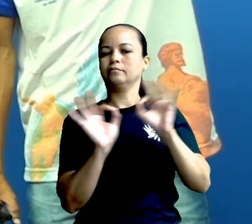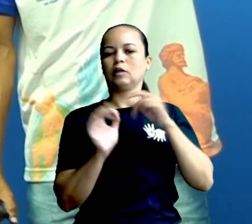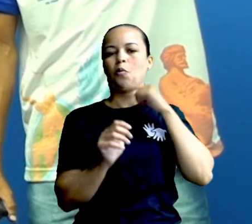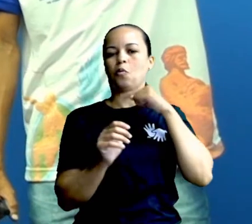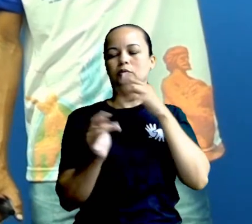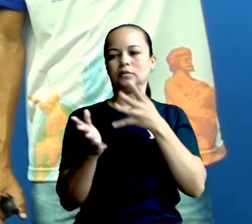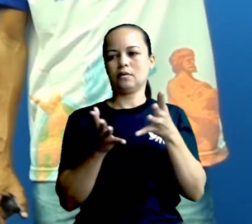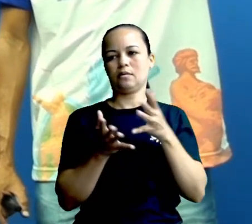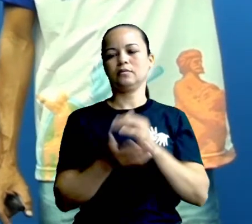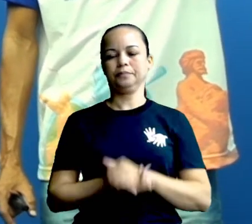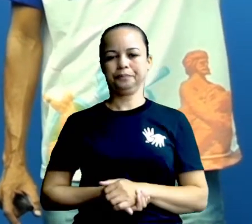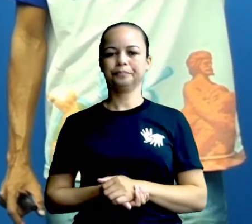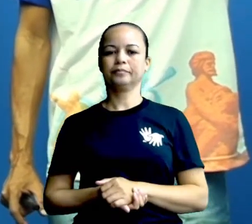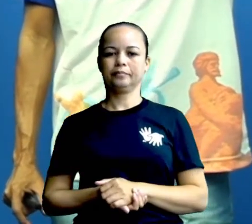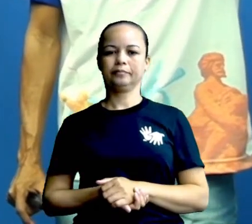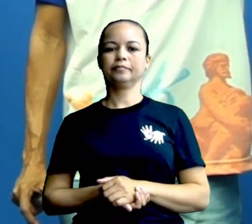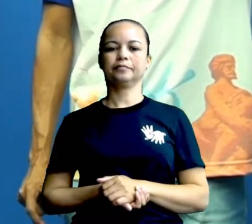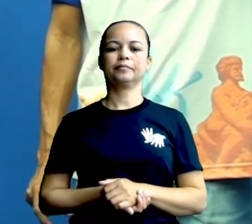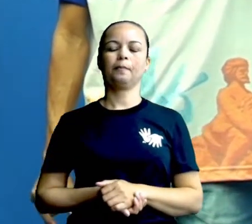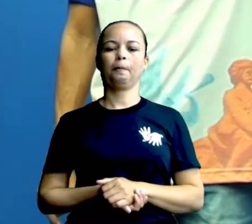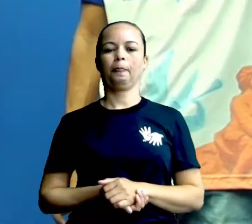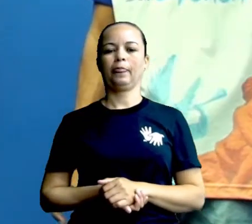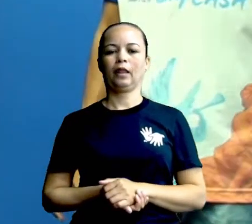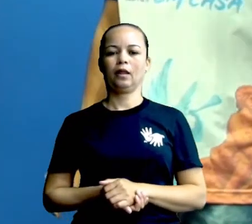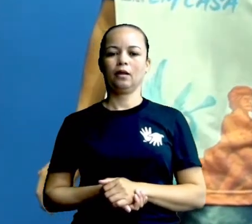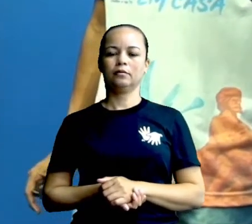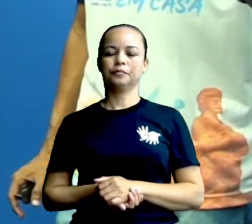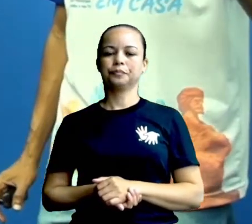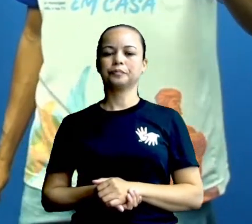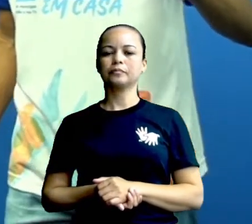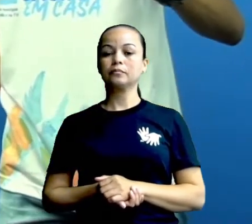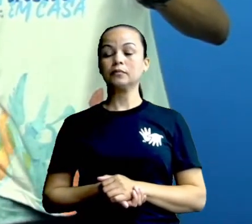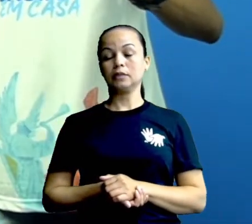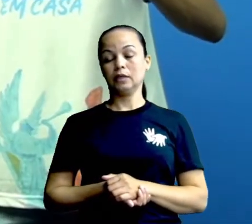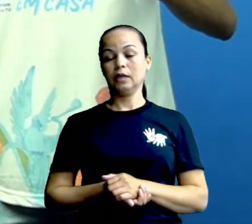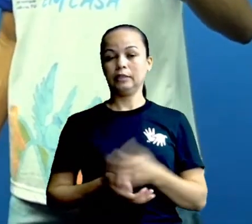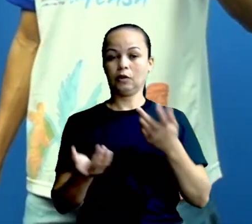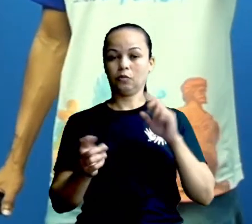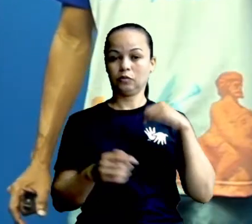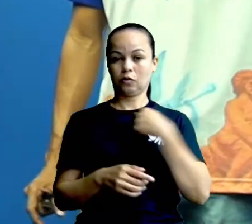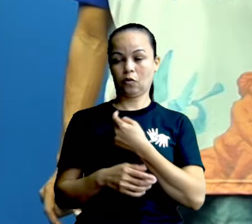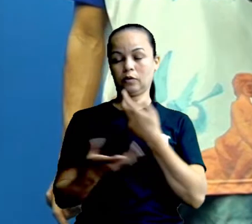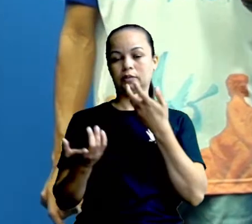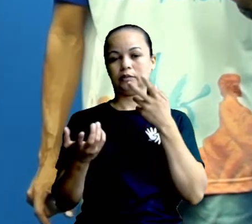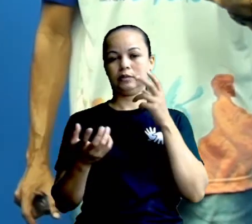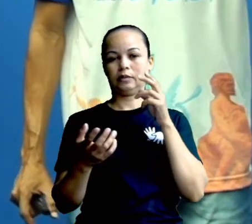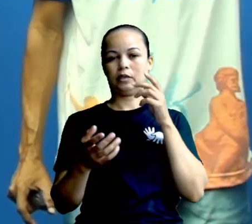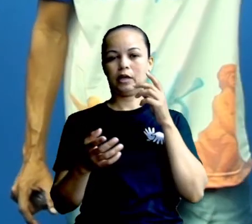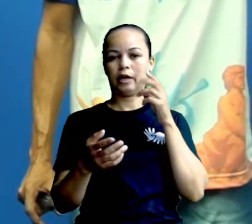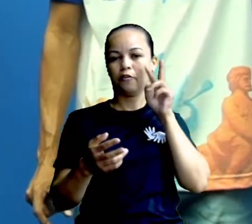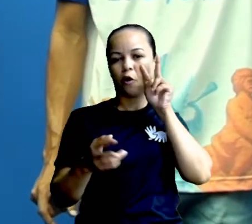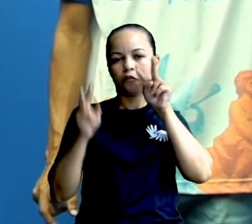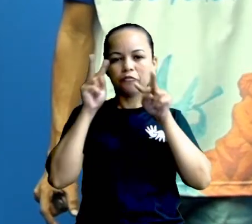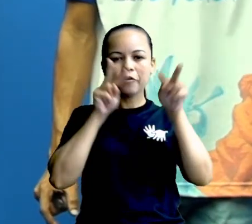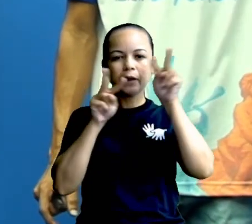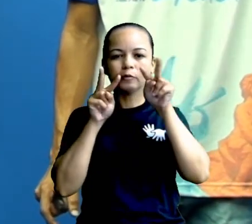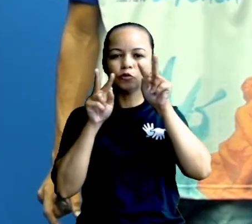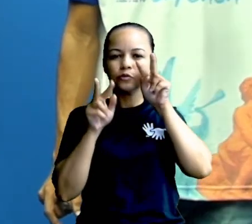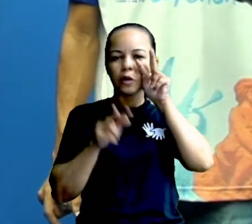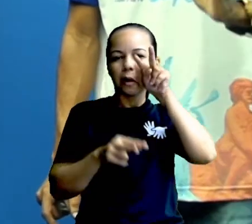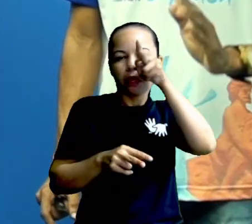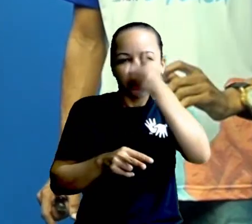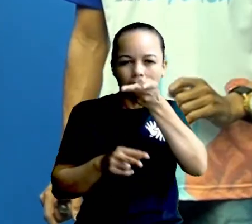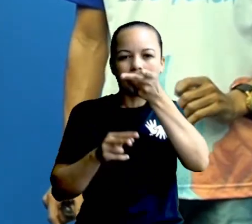inverter novamente a imagem. Tá bom? Orientação espacial, esse é o problema dela. Então, nós enxergamos o que, professor? De